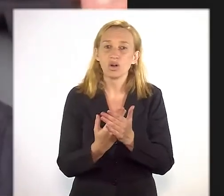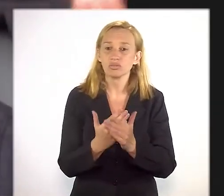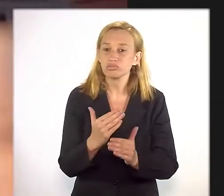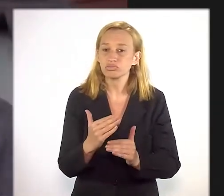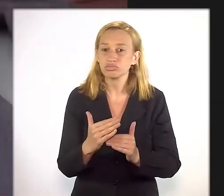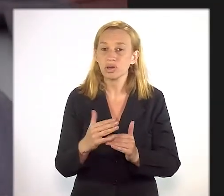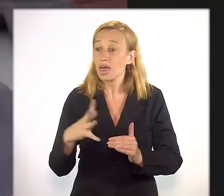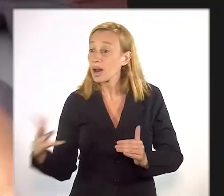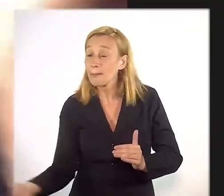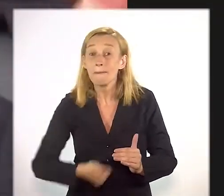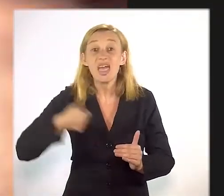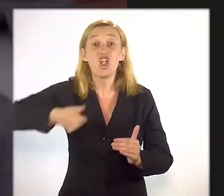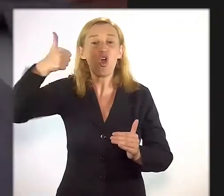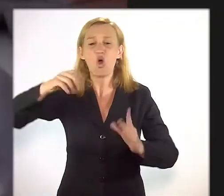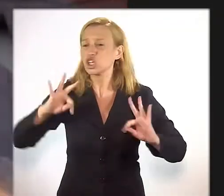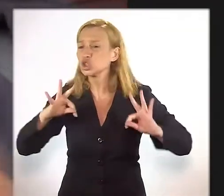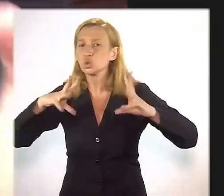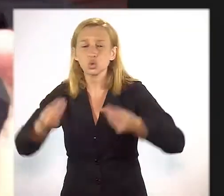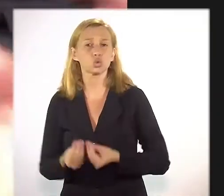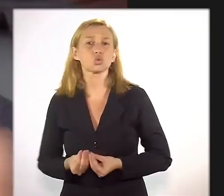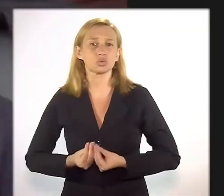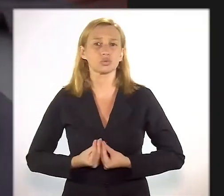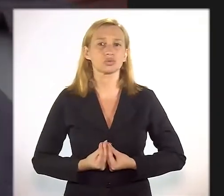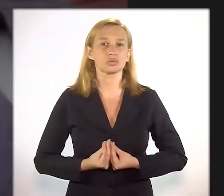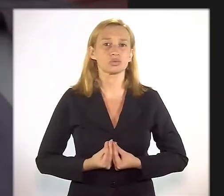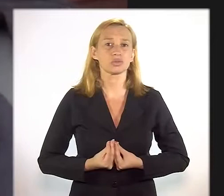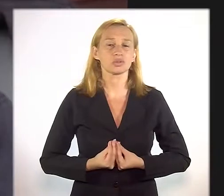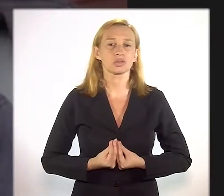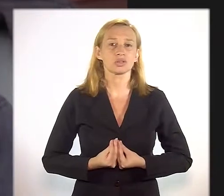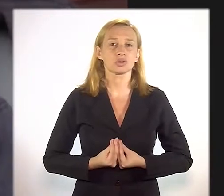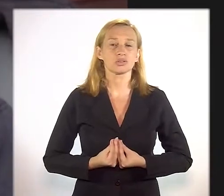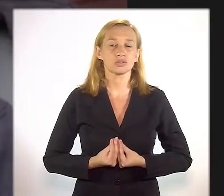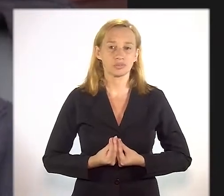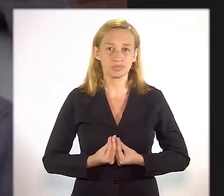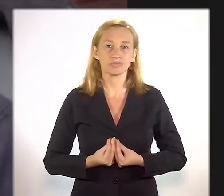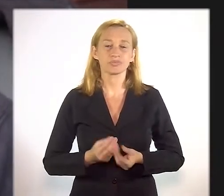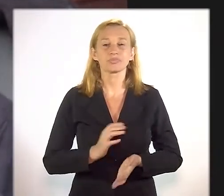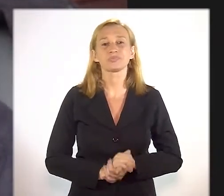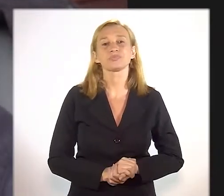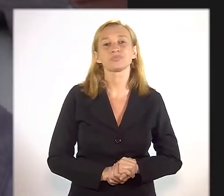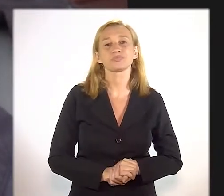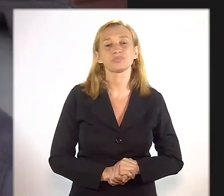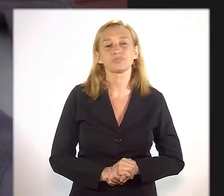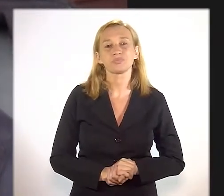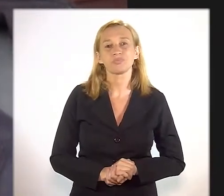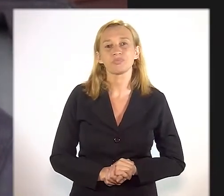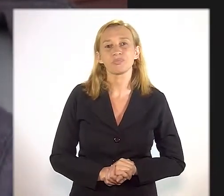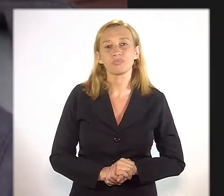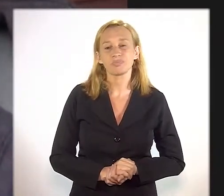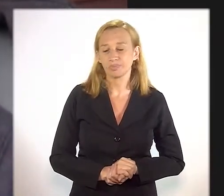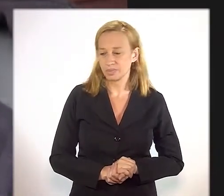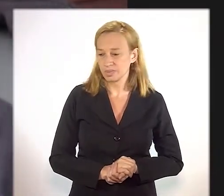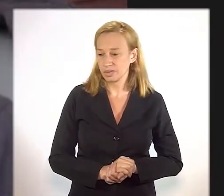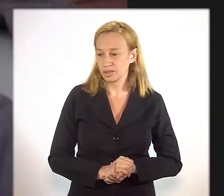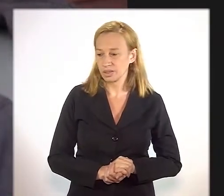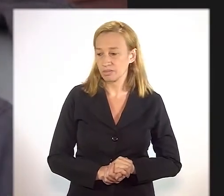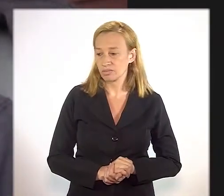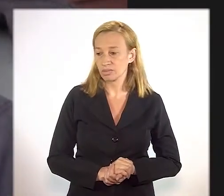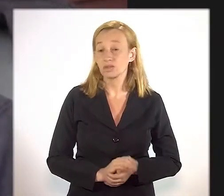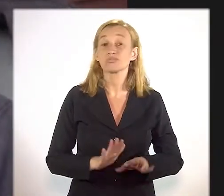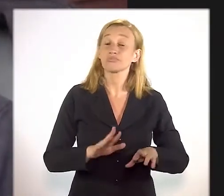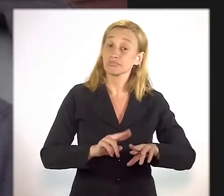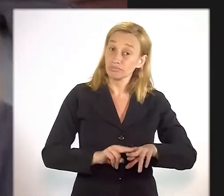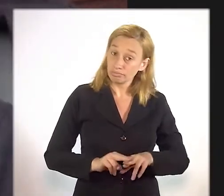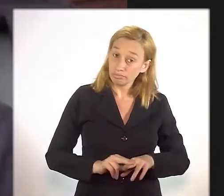nas provas, era a melhor nos Enéis, era a melhor em tudo, mas era sobretudo melhor na formação humana. Ok?